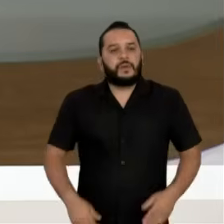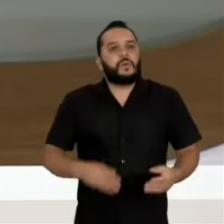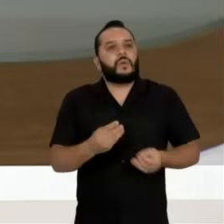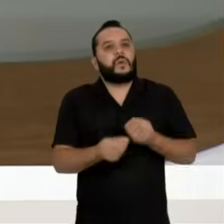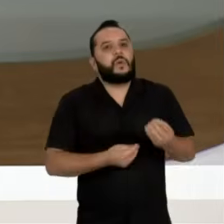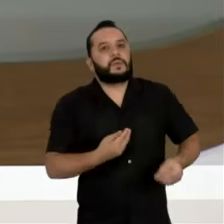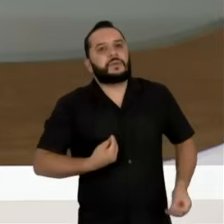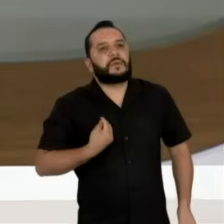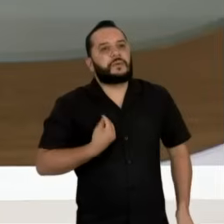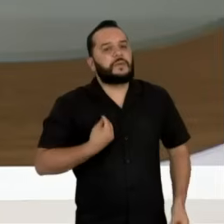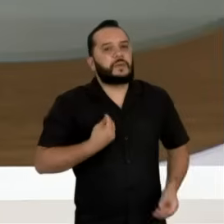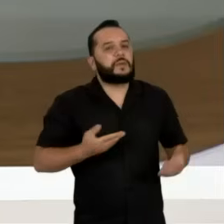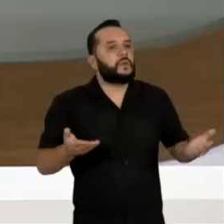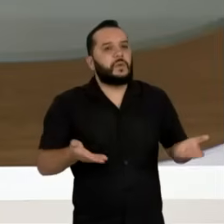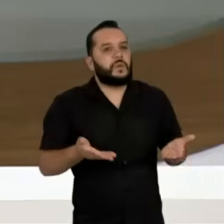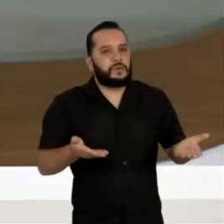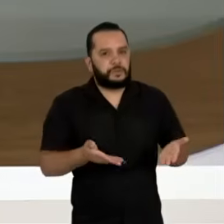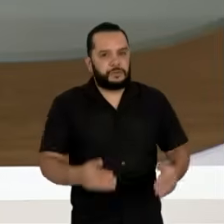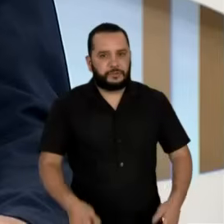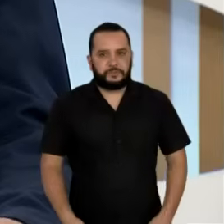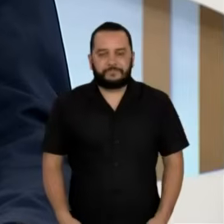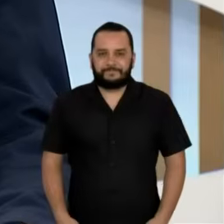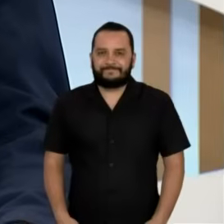hoje? Foi o que eu perguntei em seguida.